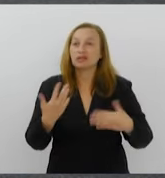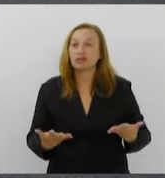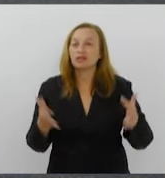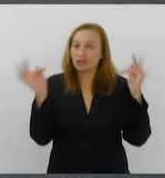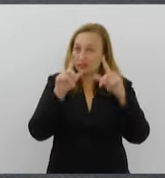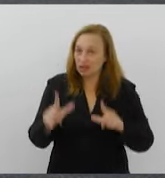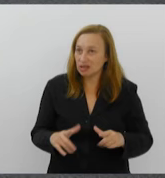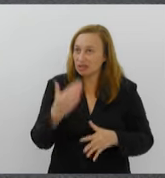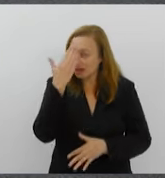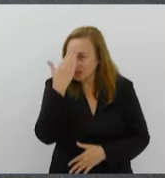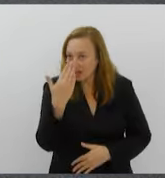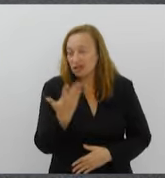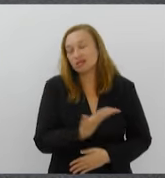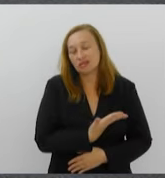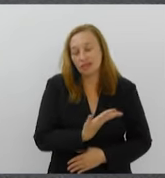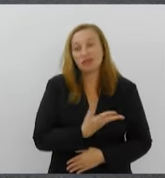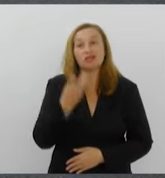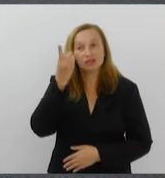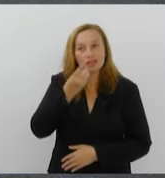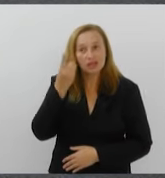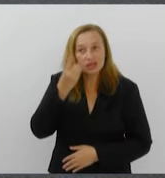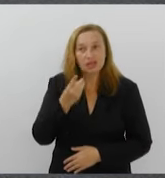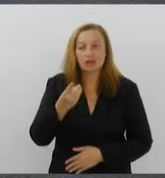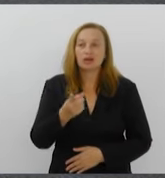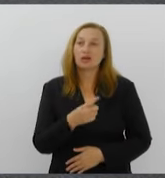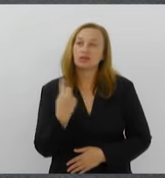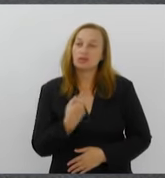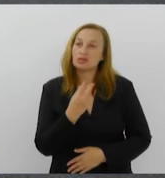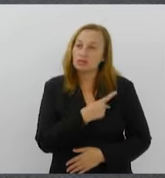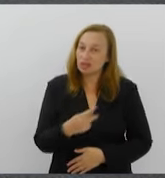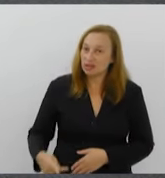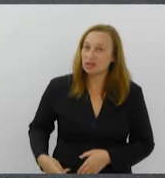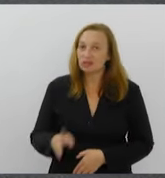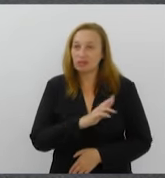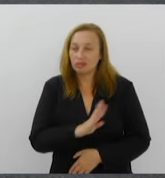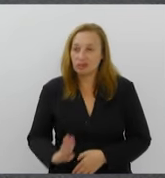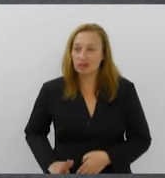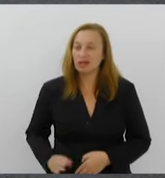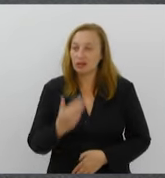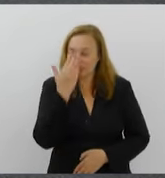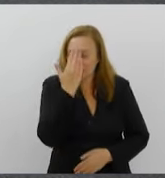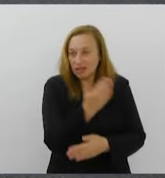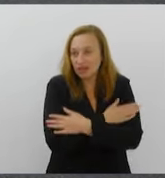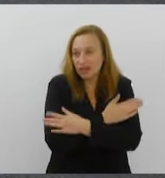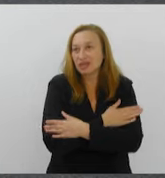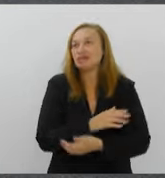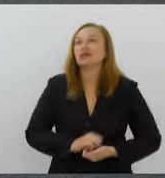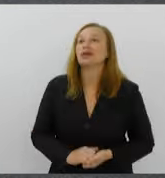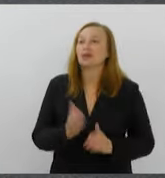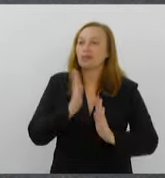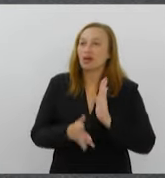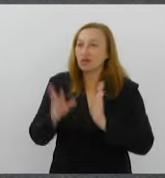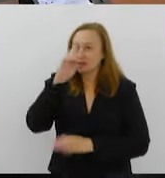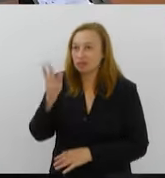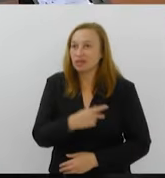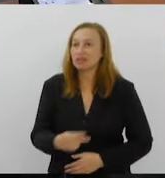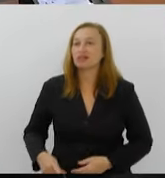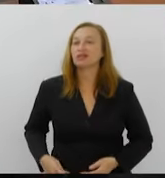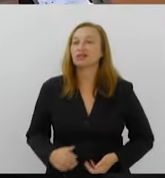muito feliz e agradeço aos colegas deputados, ao nosso presidente Rodrigo Bacelar. Grande abraço. Pela ordem,